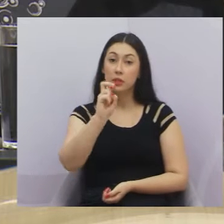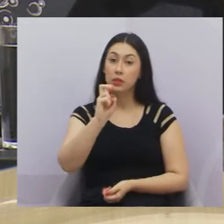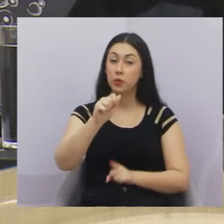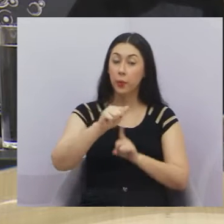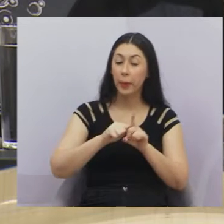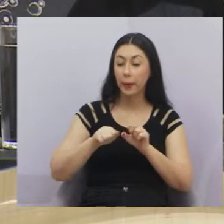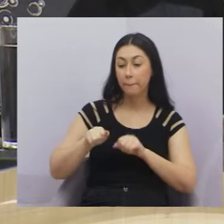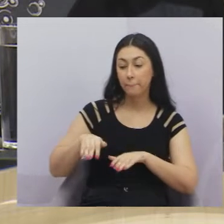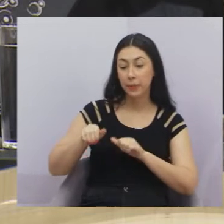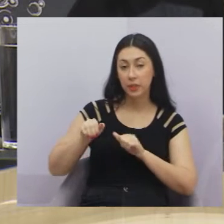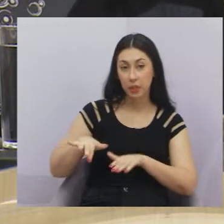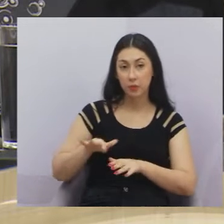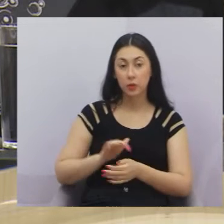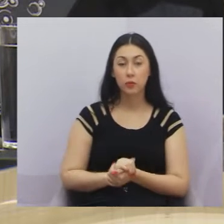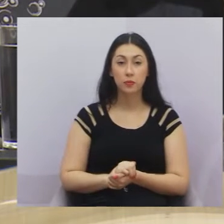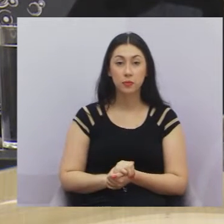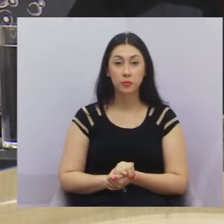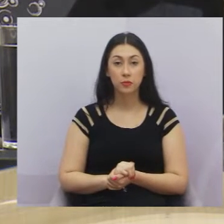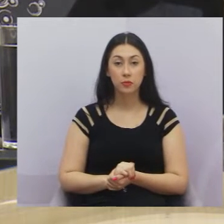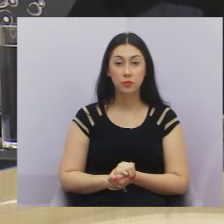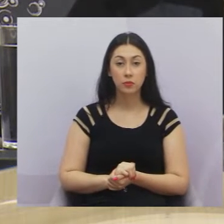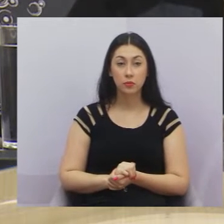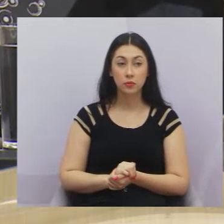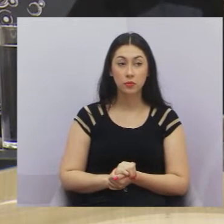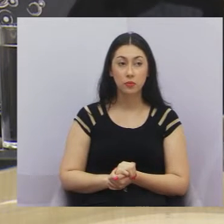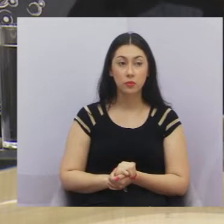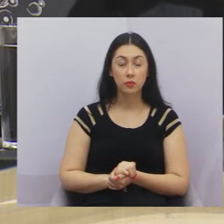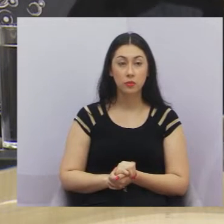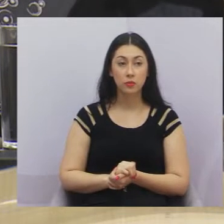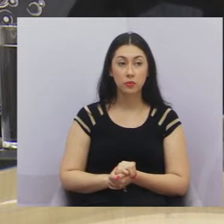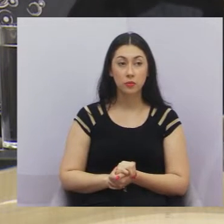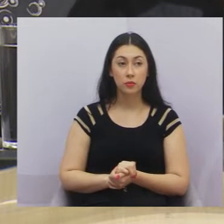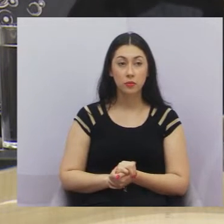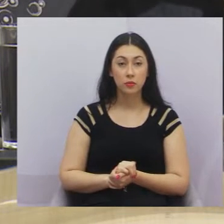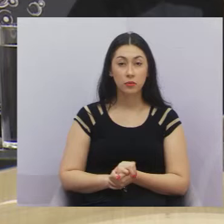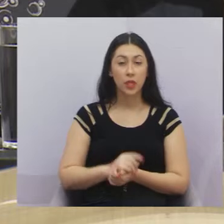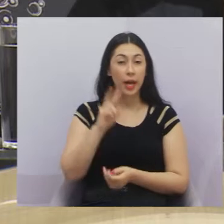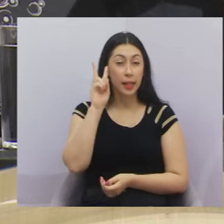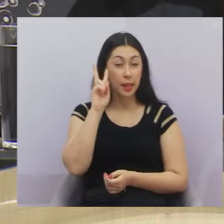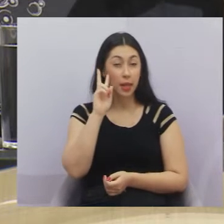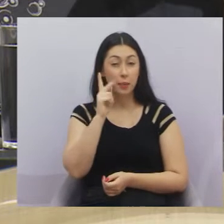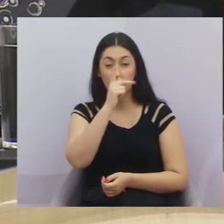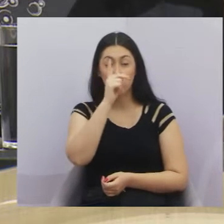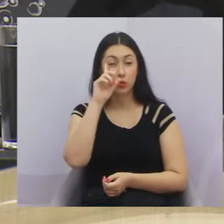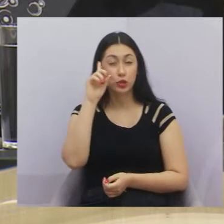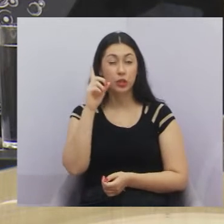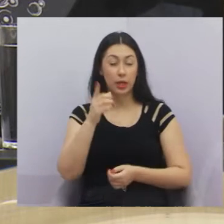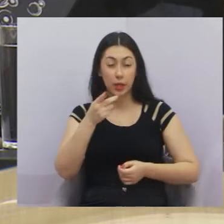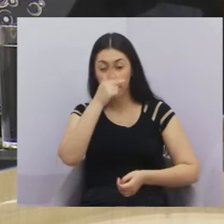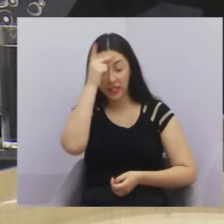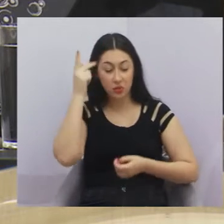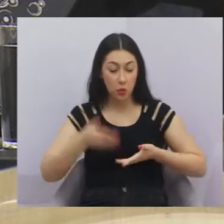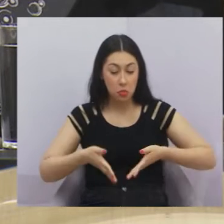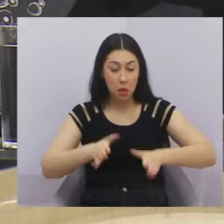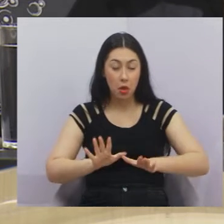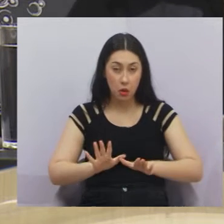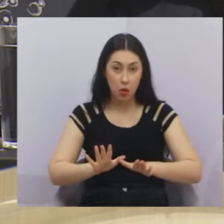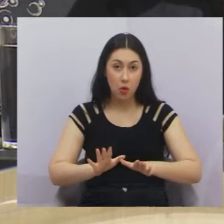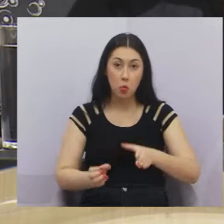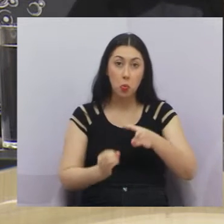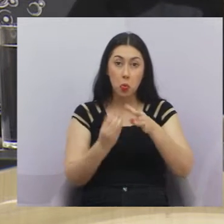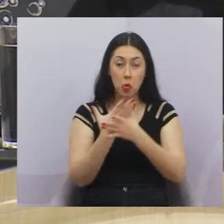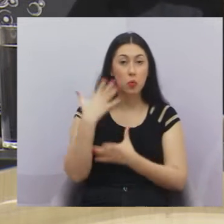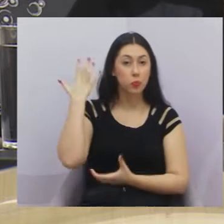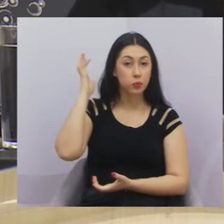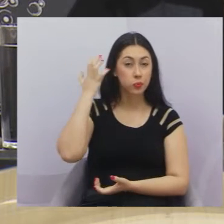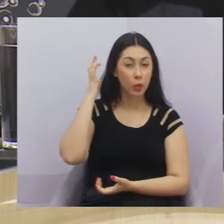Pinto, considerado o pai do rádio brasileiro, e quem realizou a primeira transmissão radiofônica no país, em 7 de